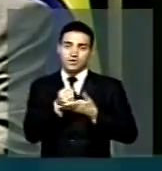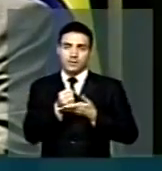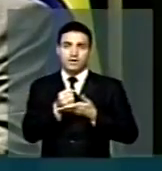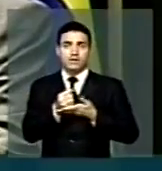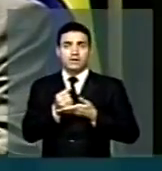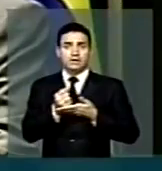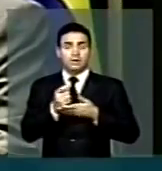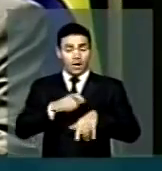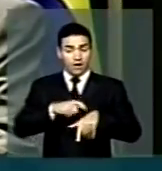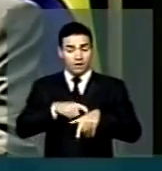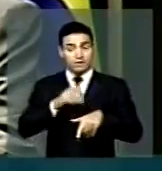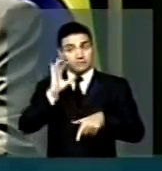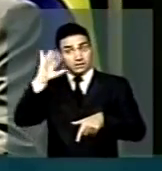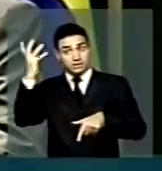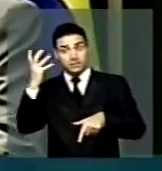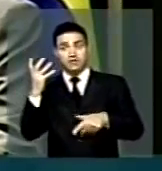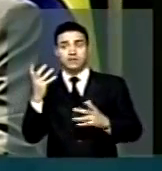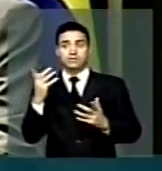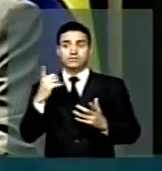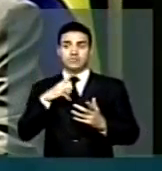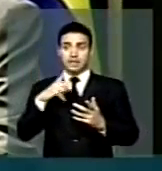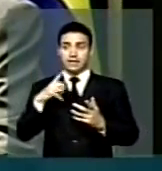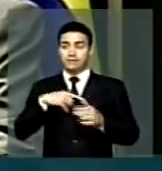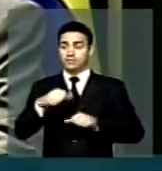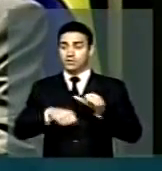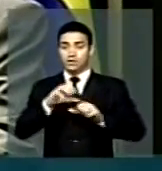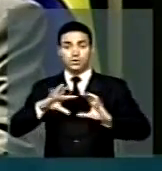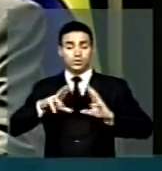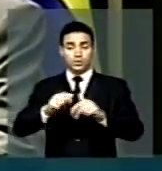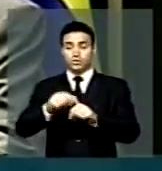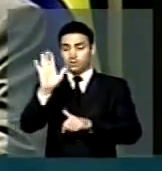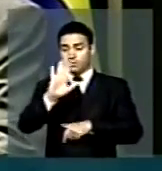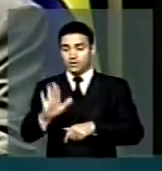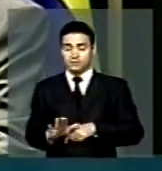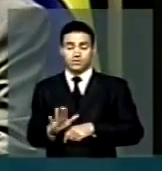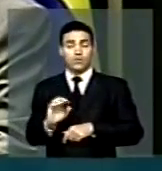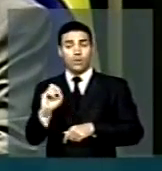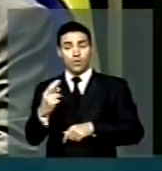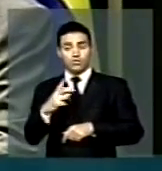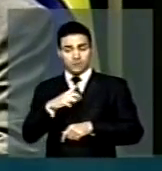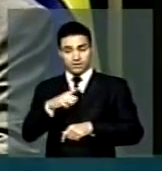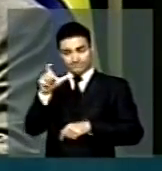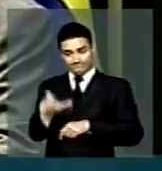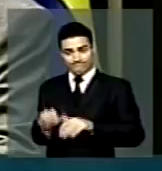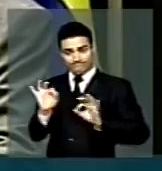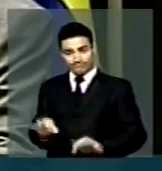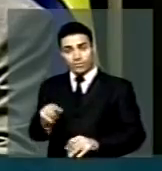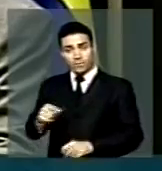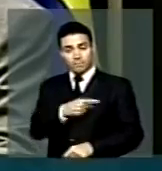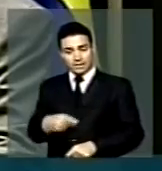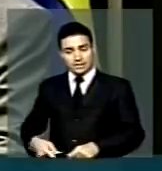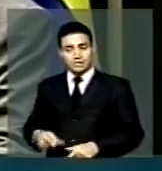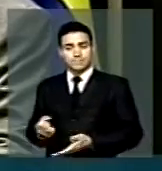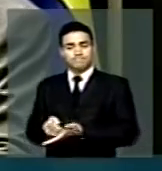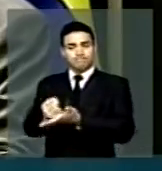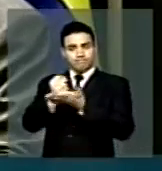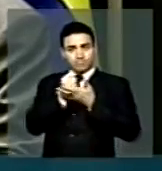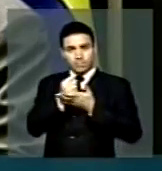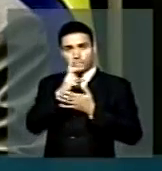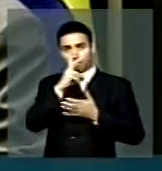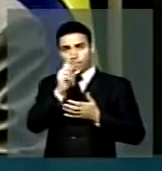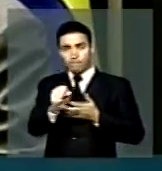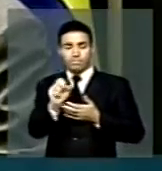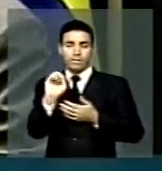decisões que afetam o conjunto do país, ou se tem um presidente que dá força, ou